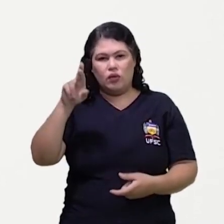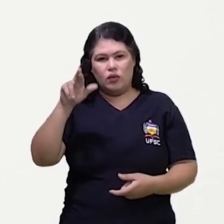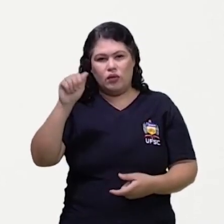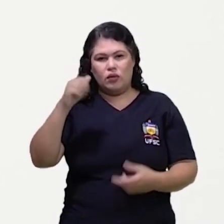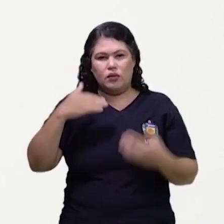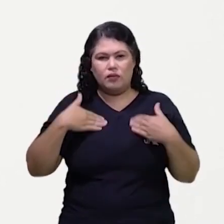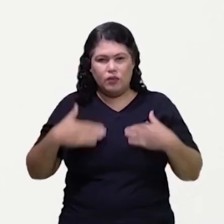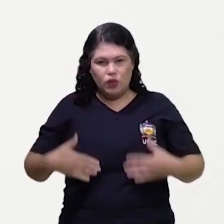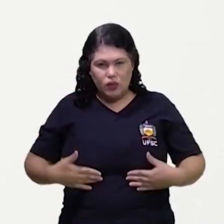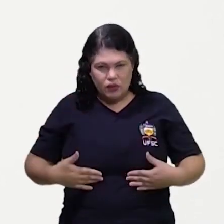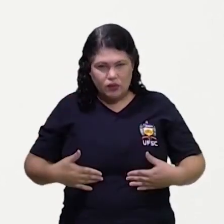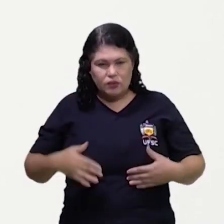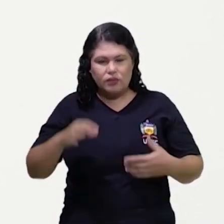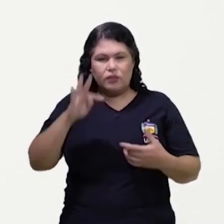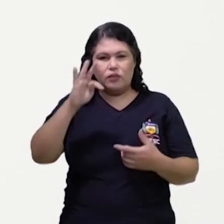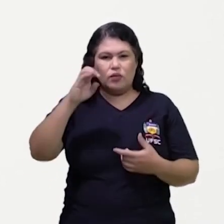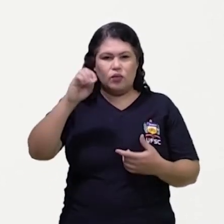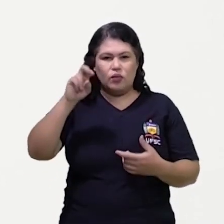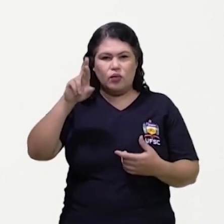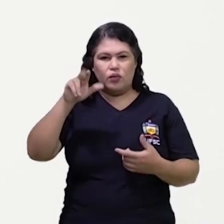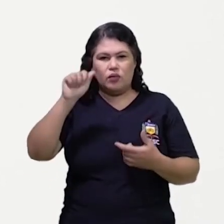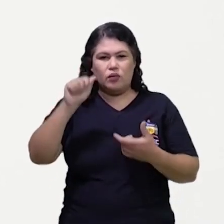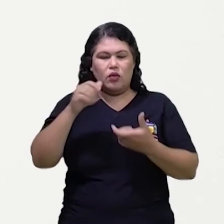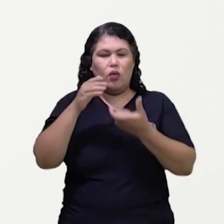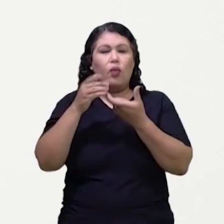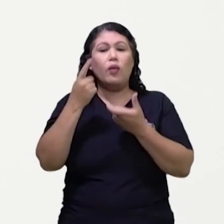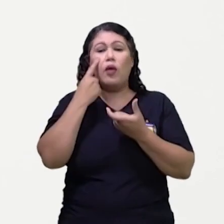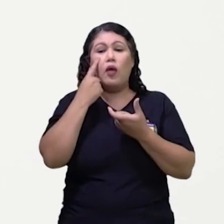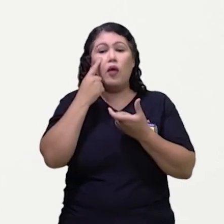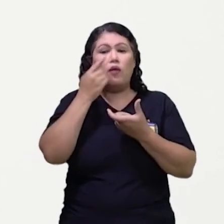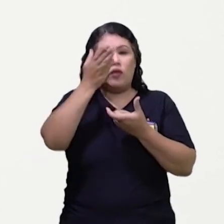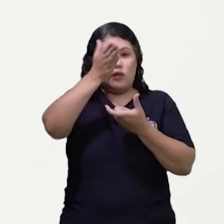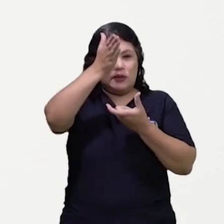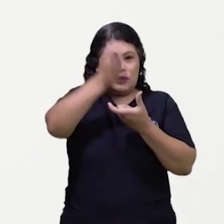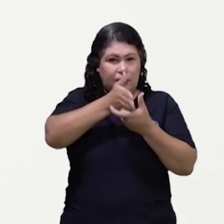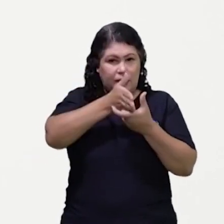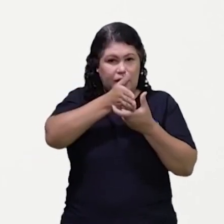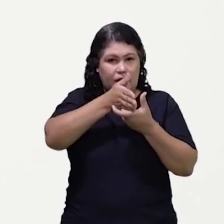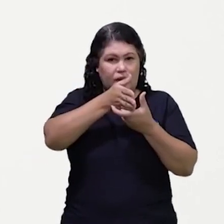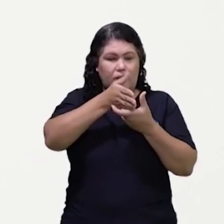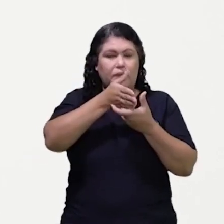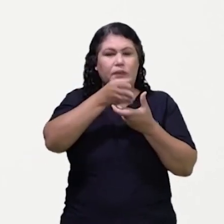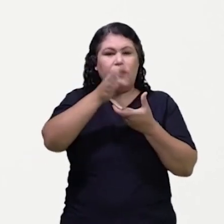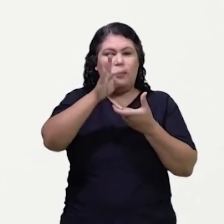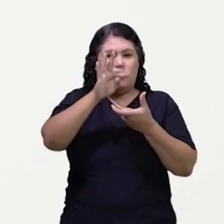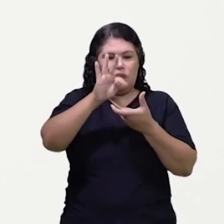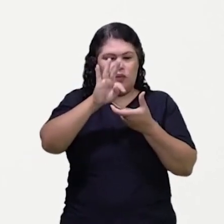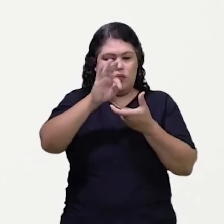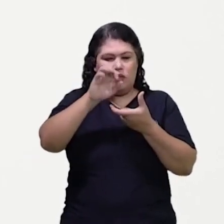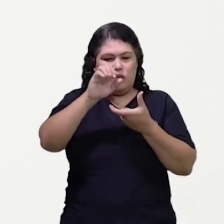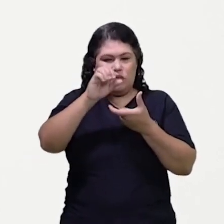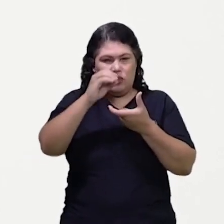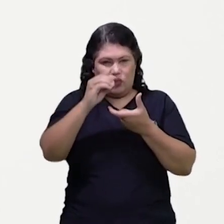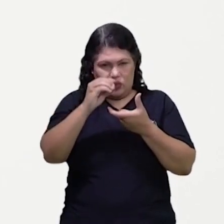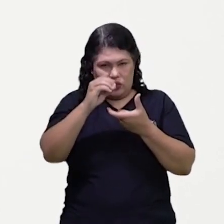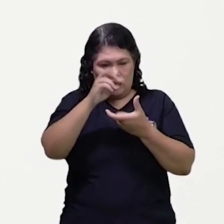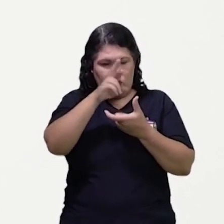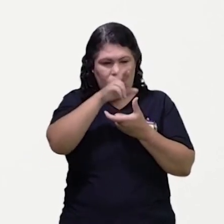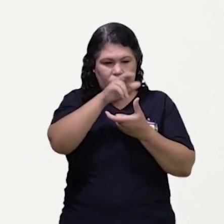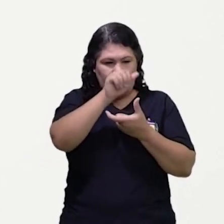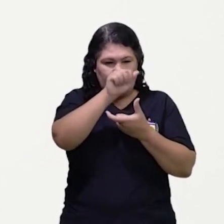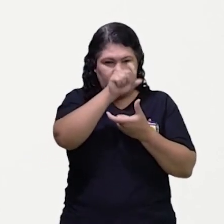Tórax. Tórax. Vou de novo marcar aqui para vocês não esquecerem, ó. Vamos como se fosse a separação